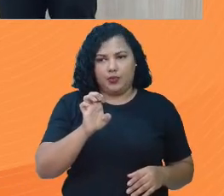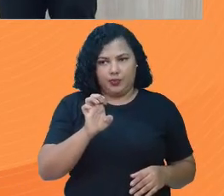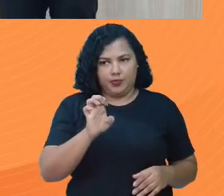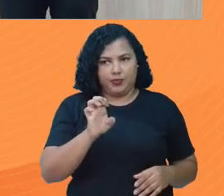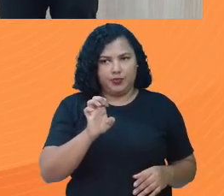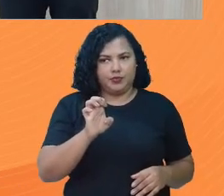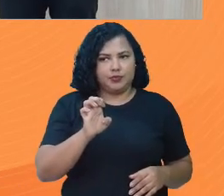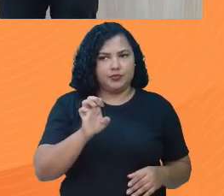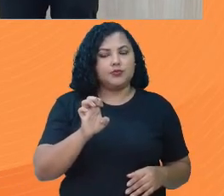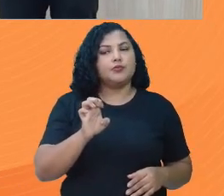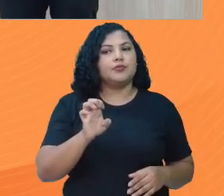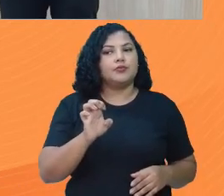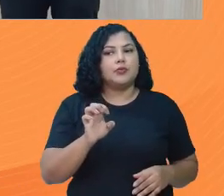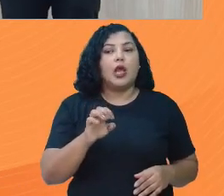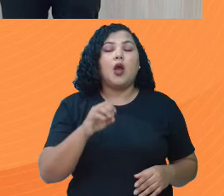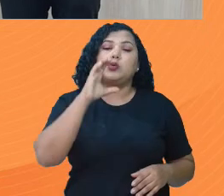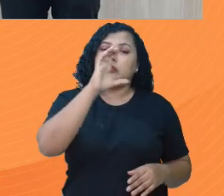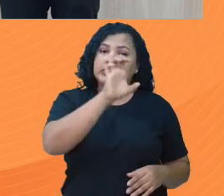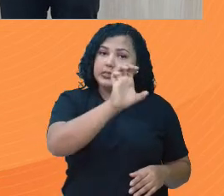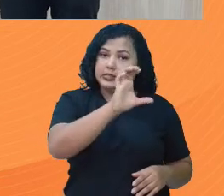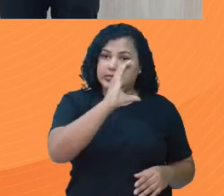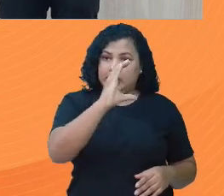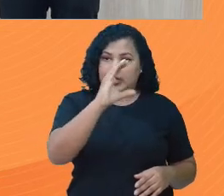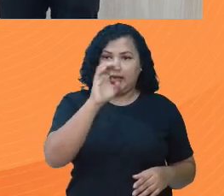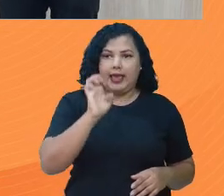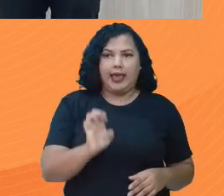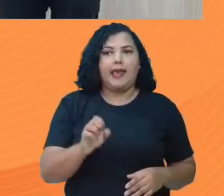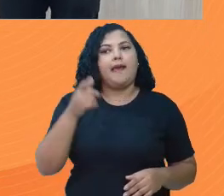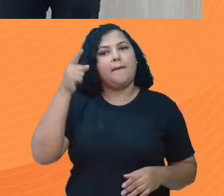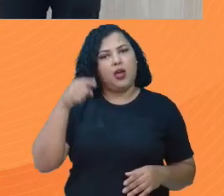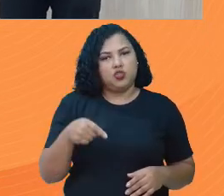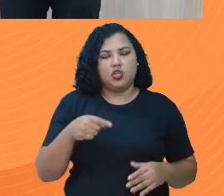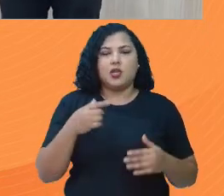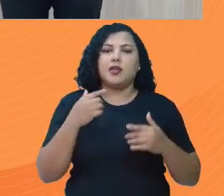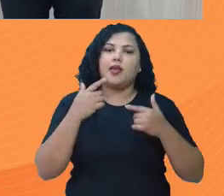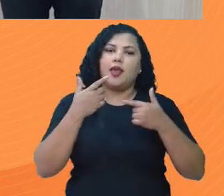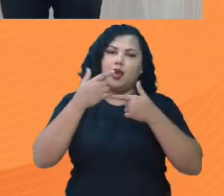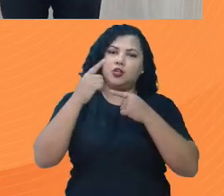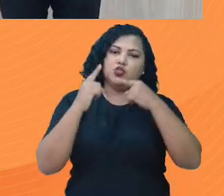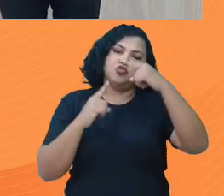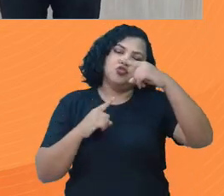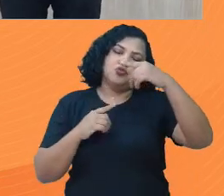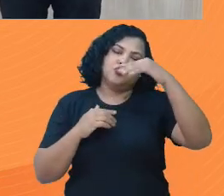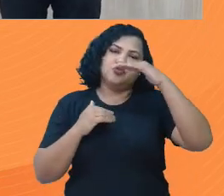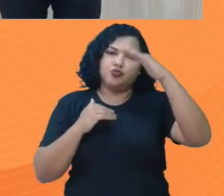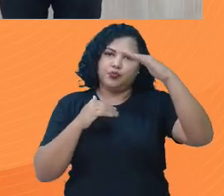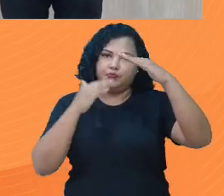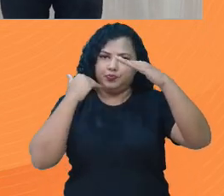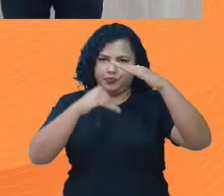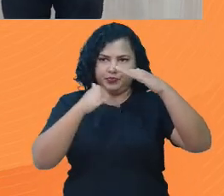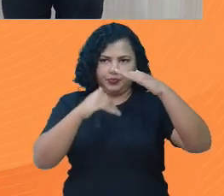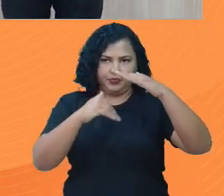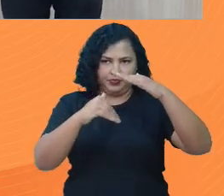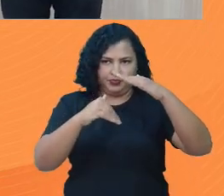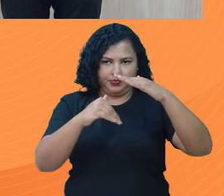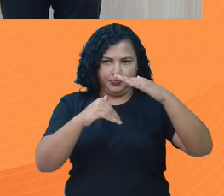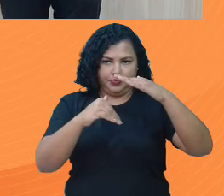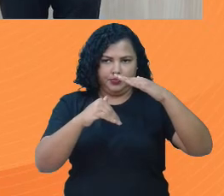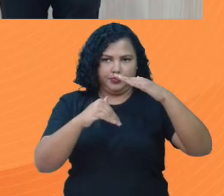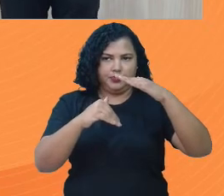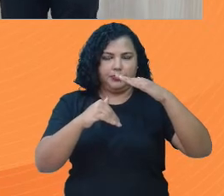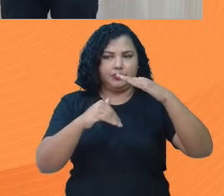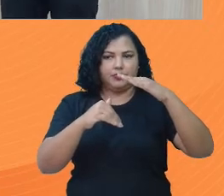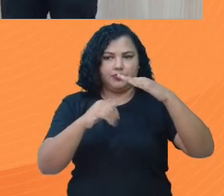ângulo E, certo? O ângulo C está lá em cima, o ângulo E está lá embaixo, um está de um lado e o outro está do outro